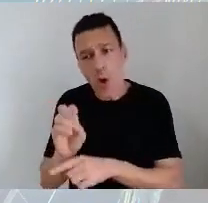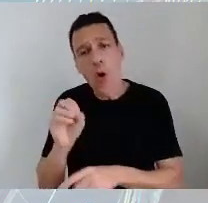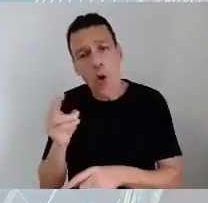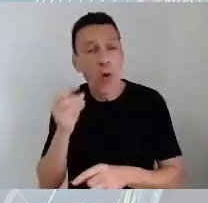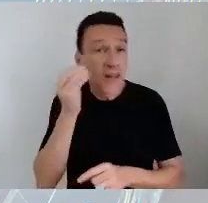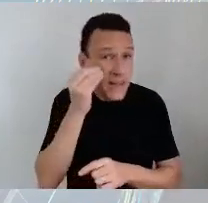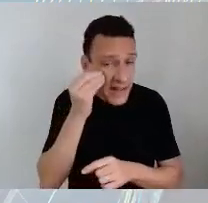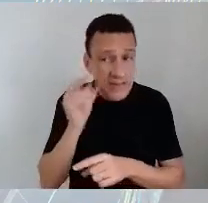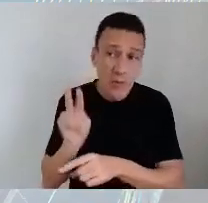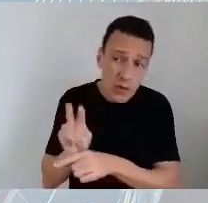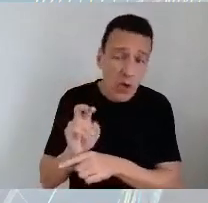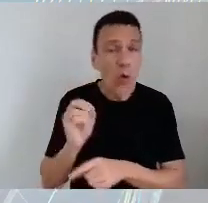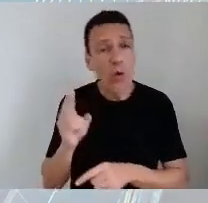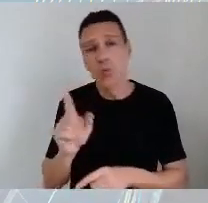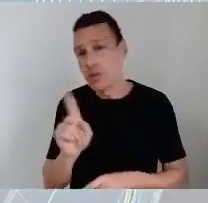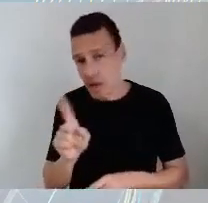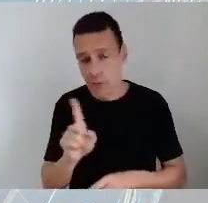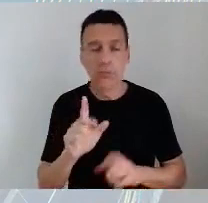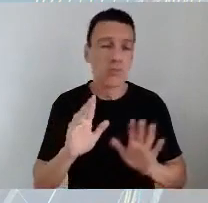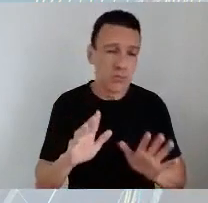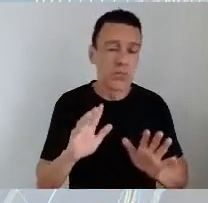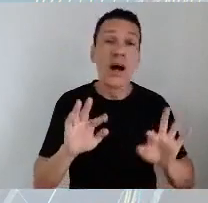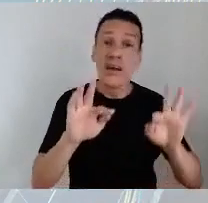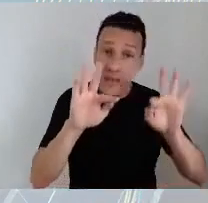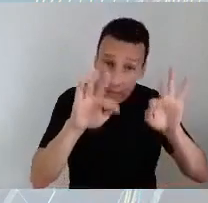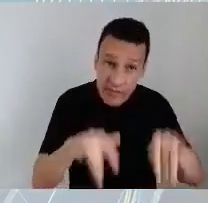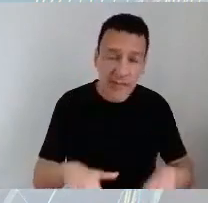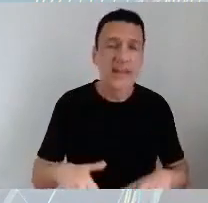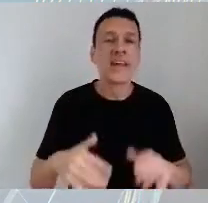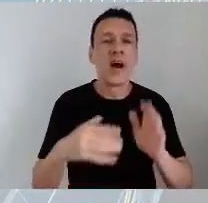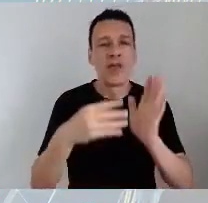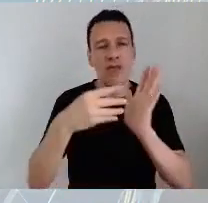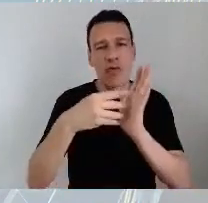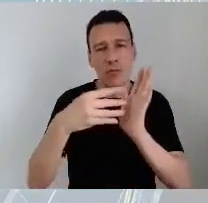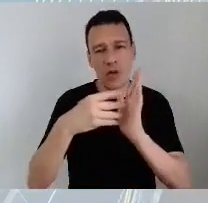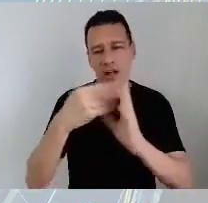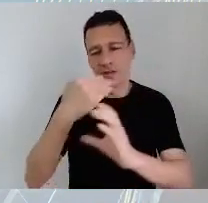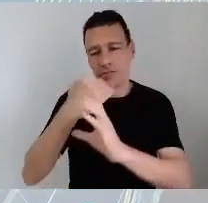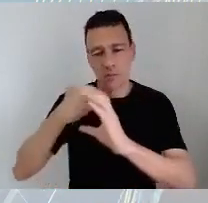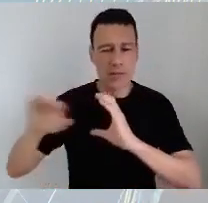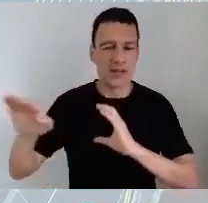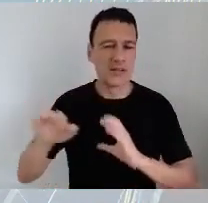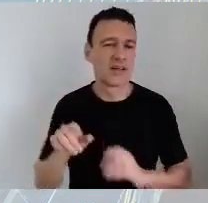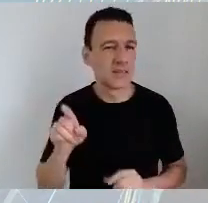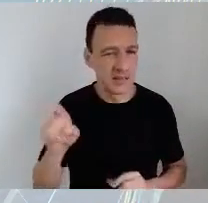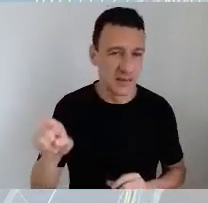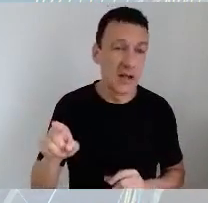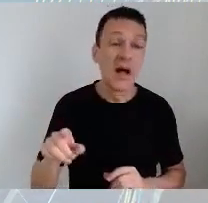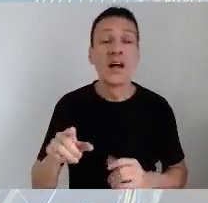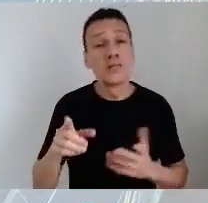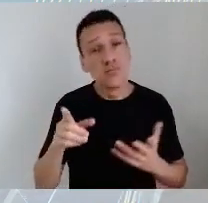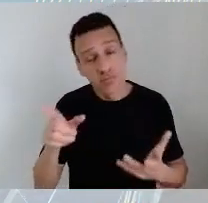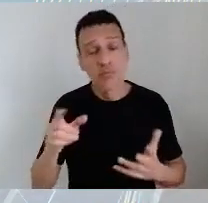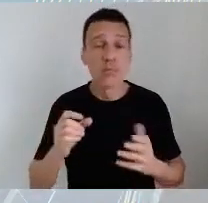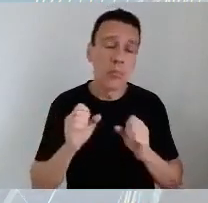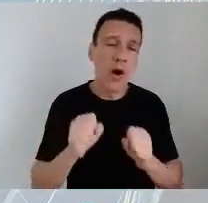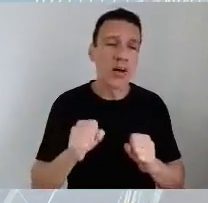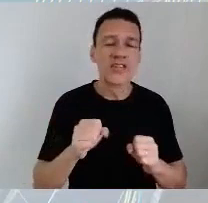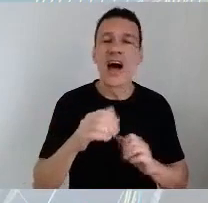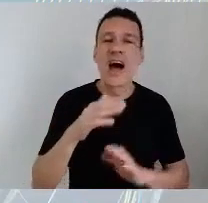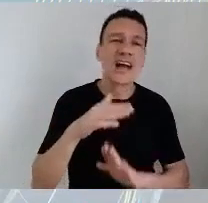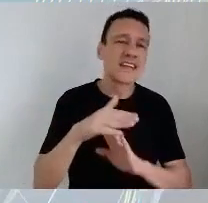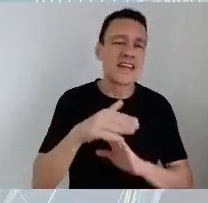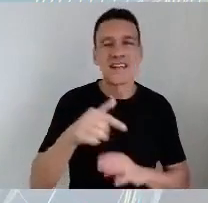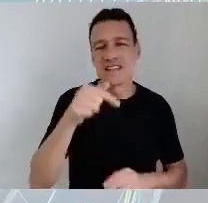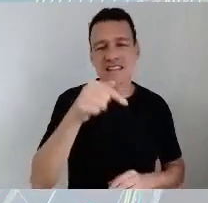enviadas no final, através de um formulário, e esse formulário pode ter uma escala de 7 pontos para a pessoa responder ali,